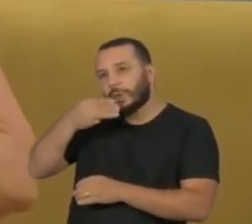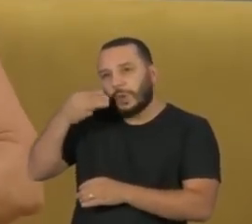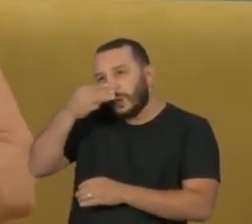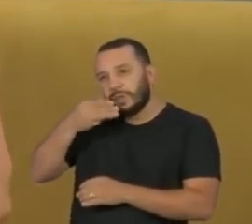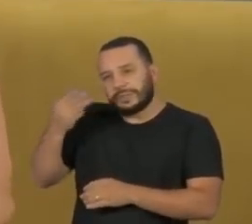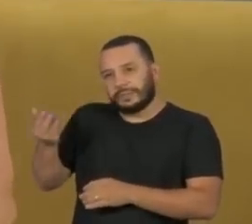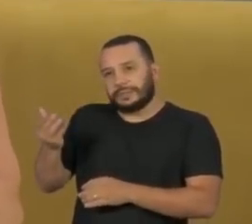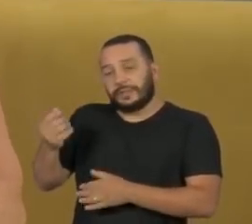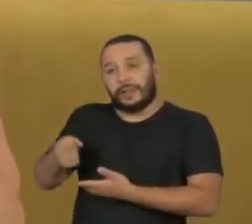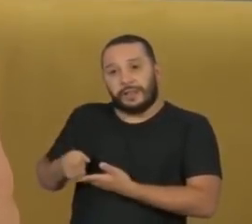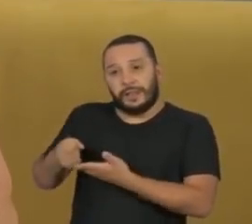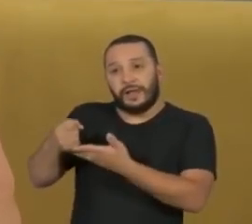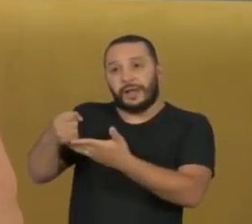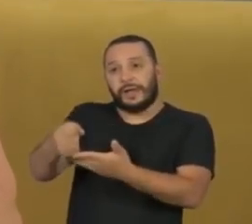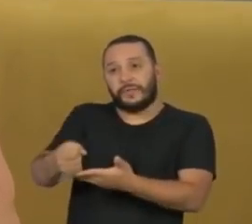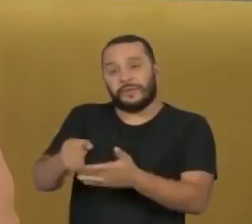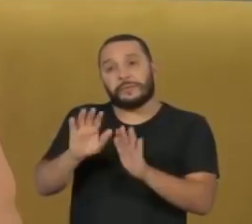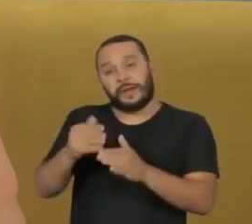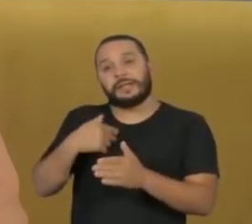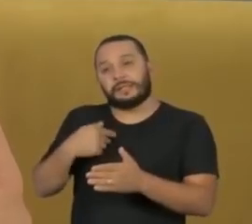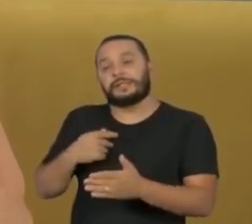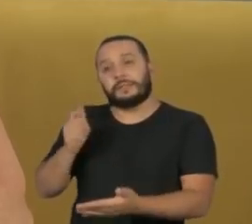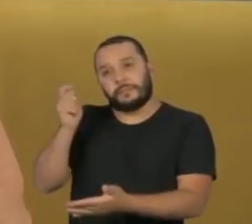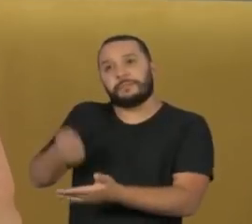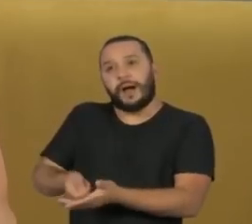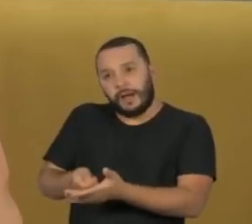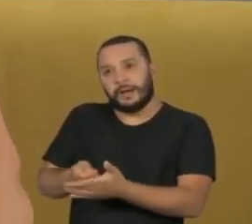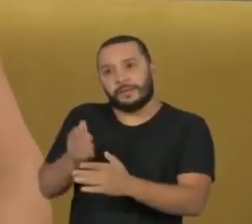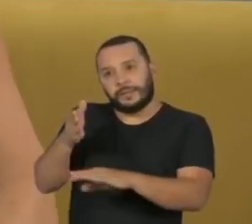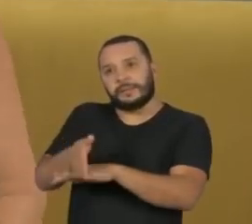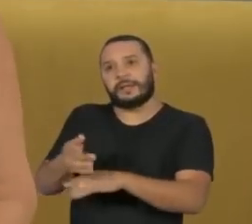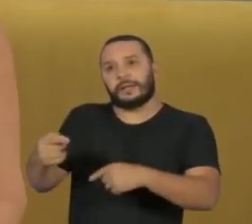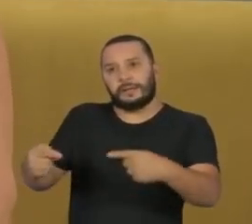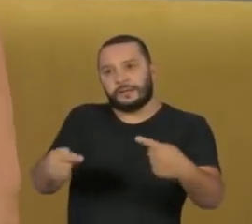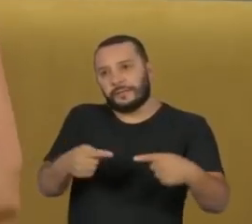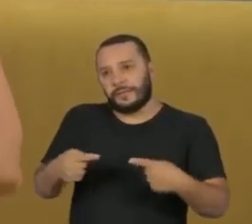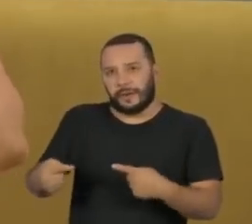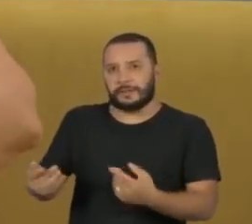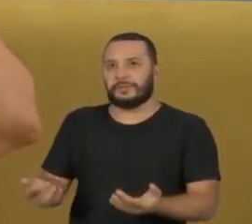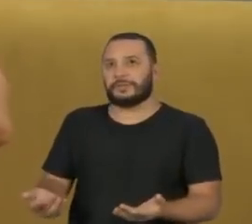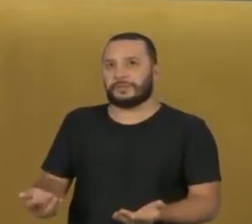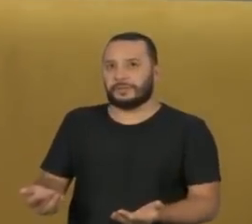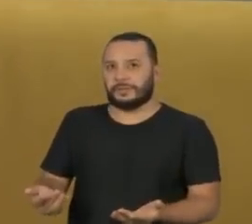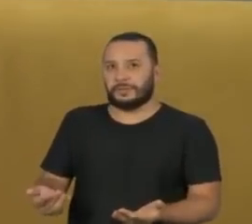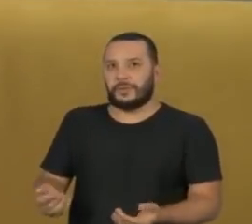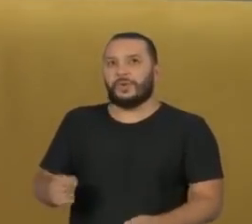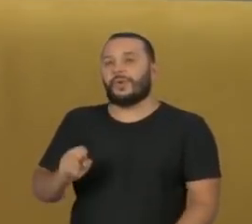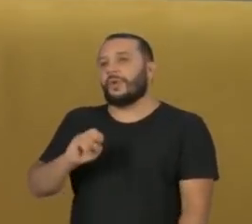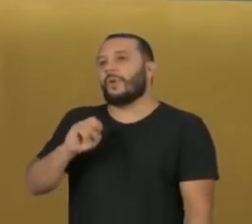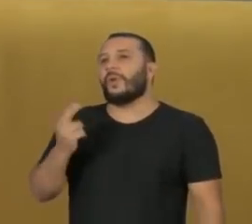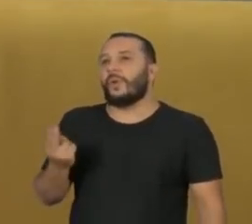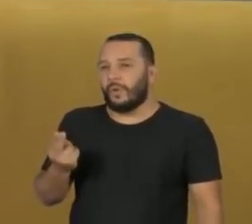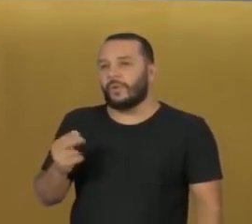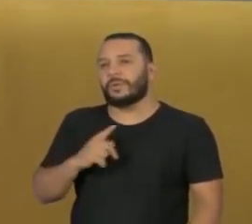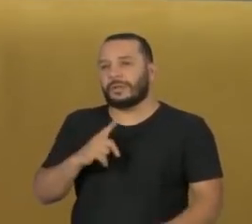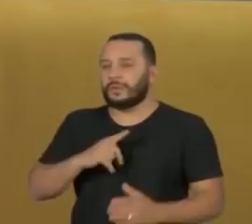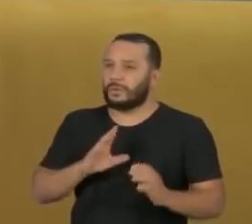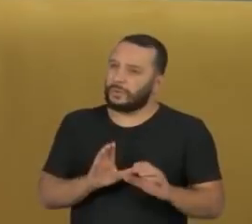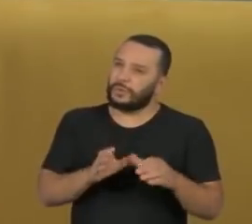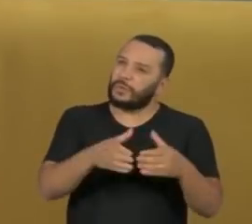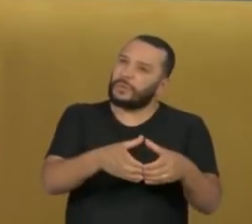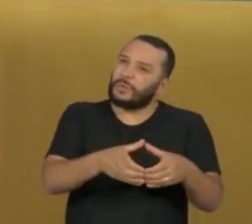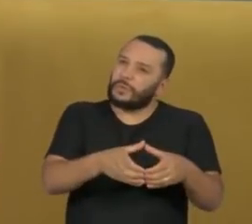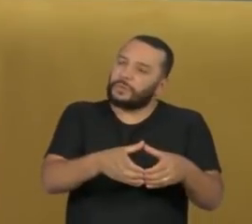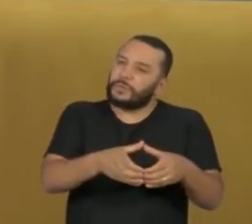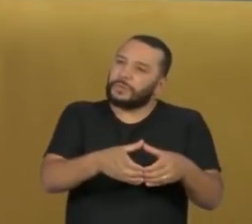debate. Mas elas pagam para poder participar do debate, mesmo assim. Ou eventualmente forma-se grupos que vai